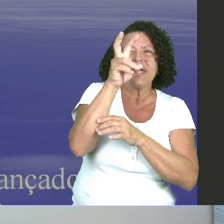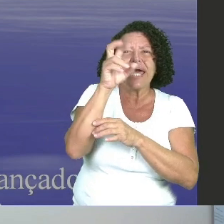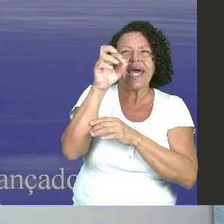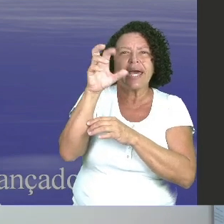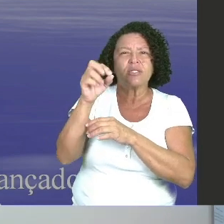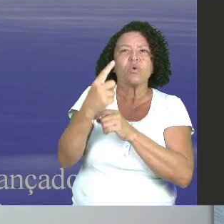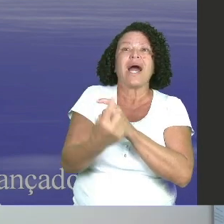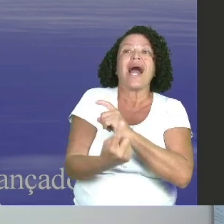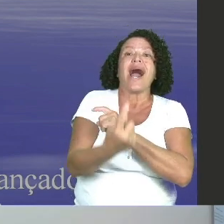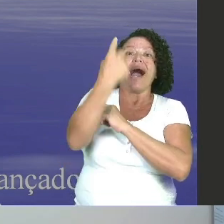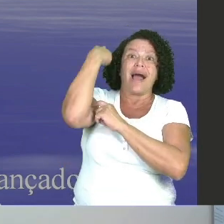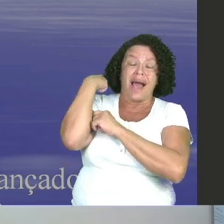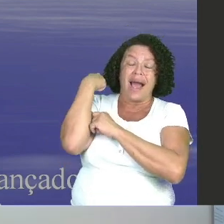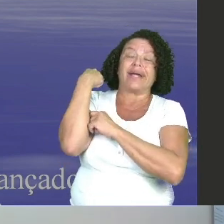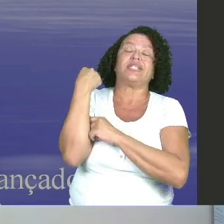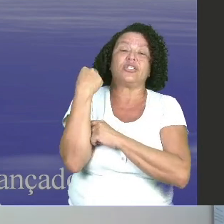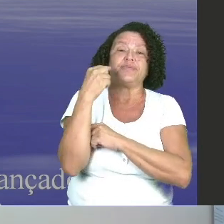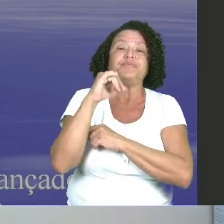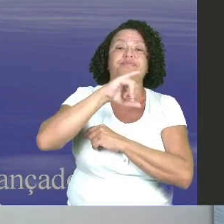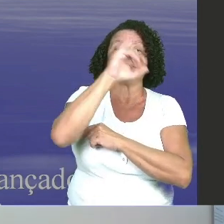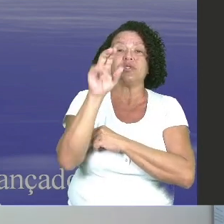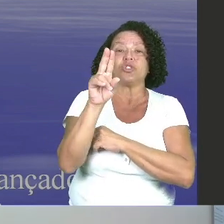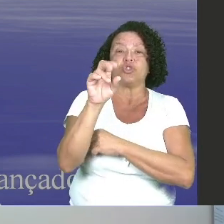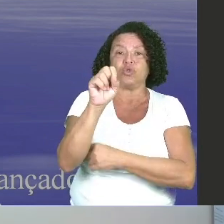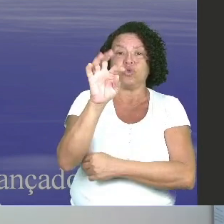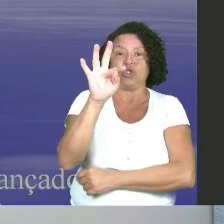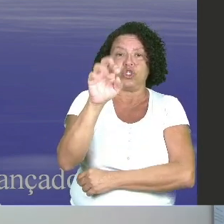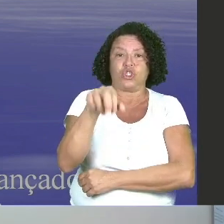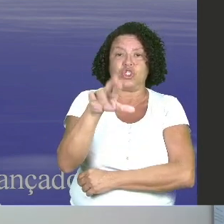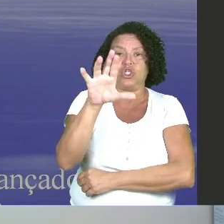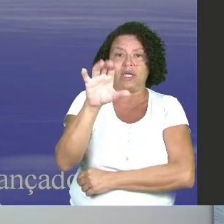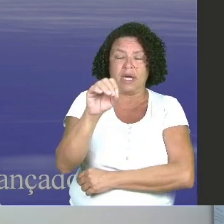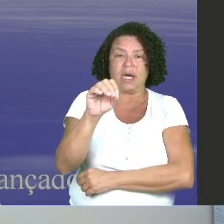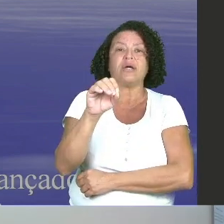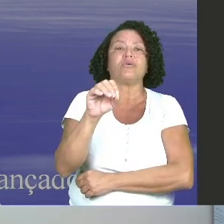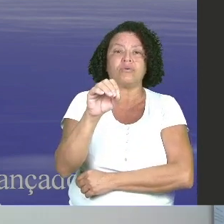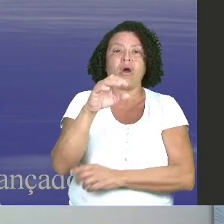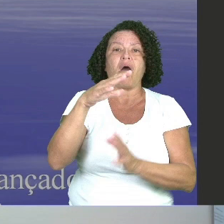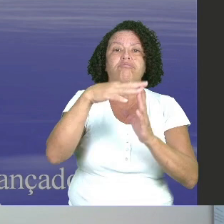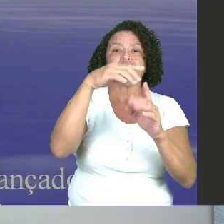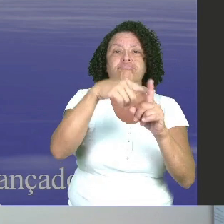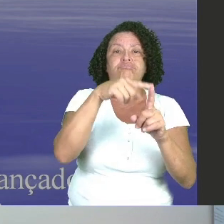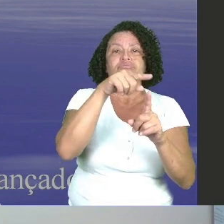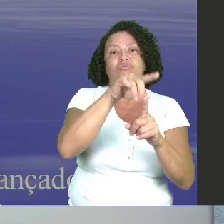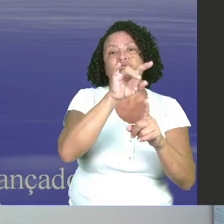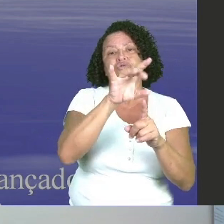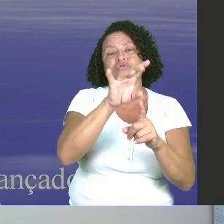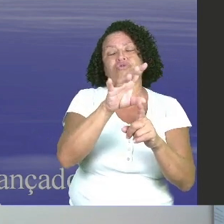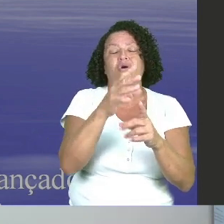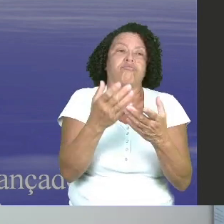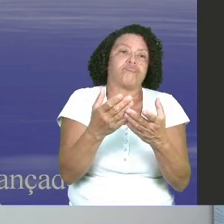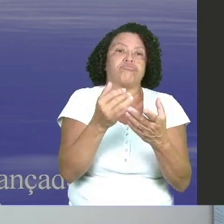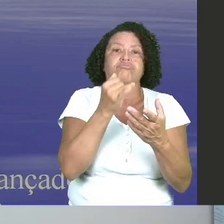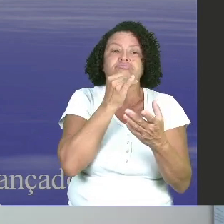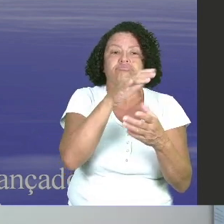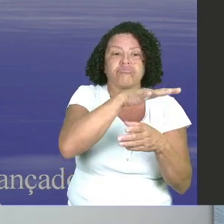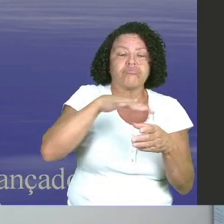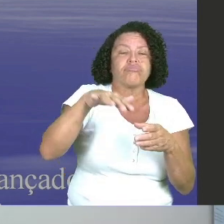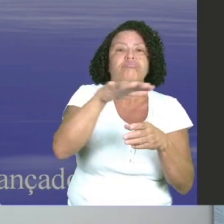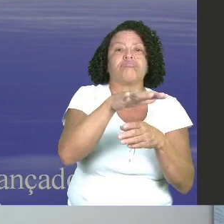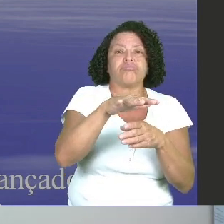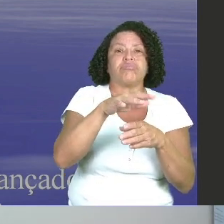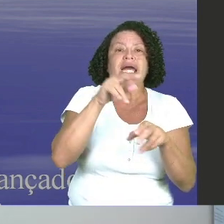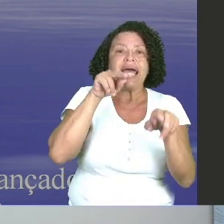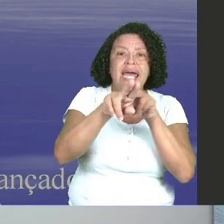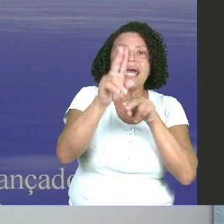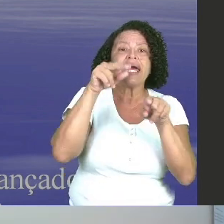antes, Justiniano, anaté foi lançado pela Igreja só para os casos de remissão. Reencarnar por